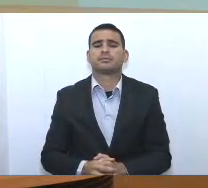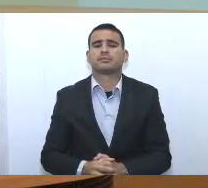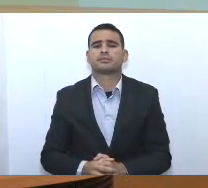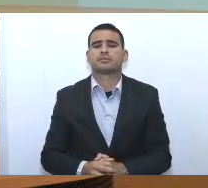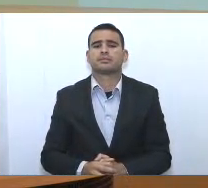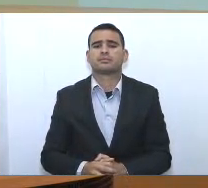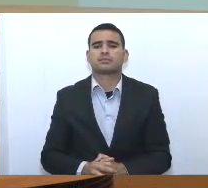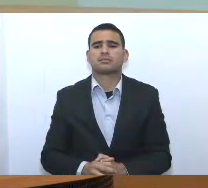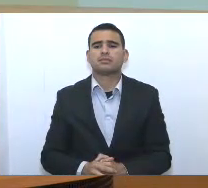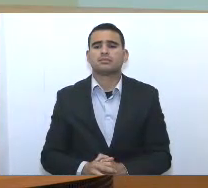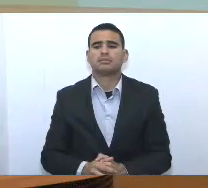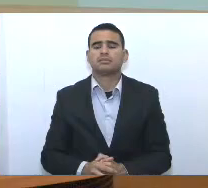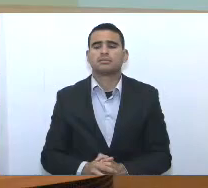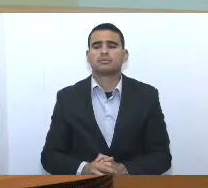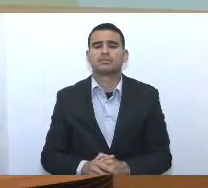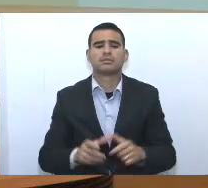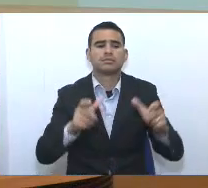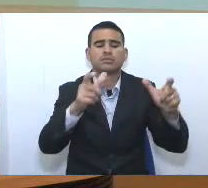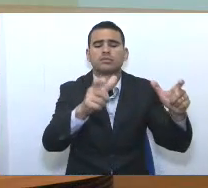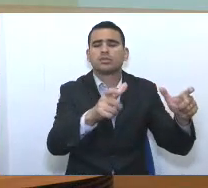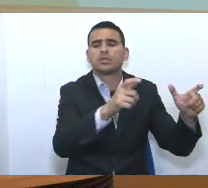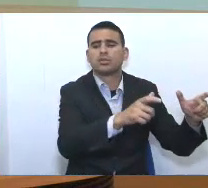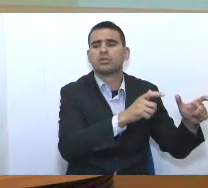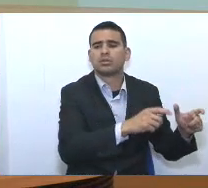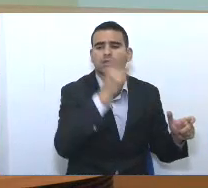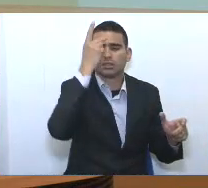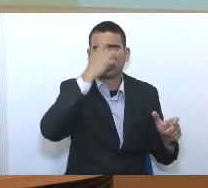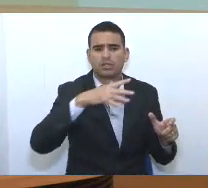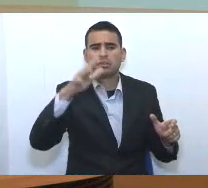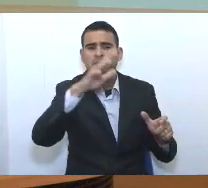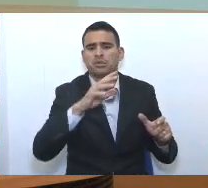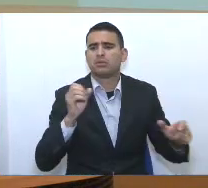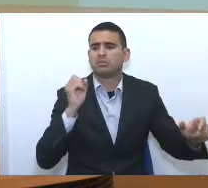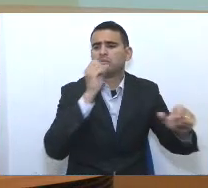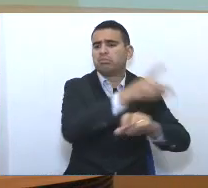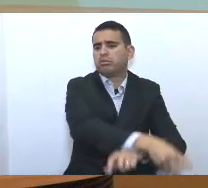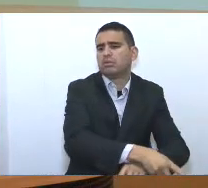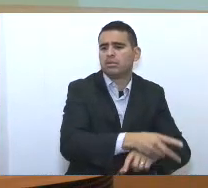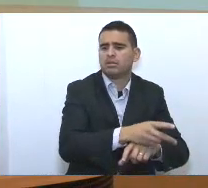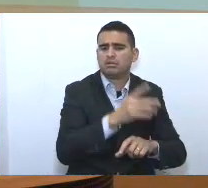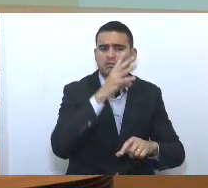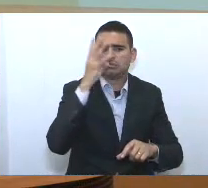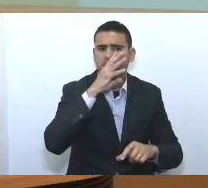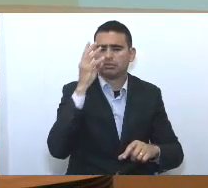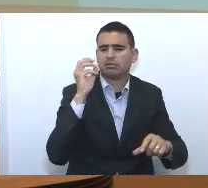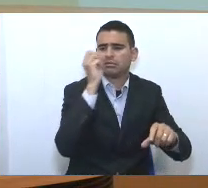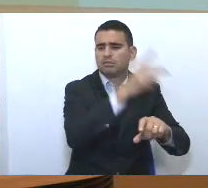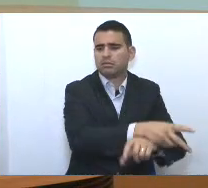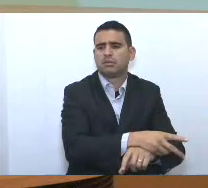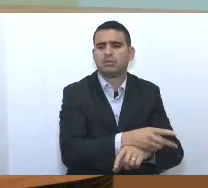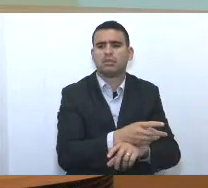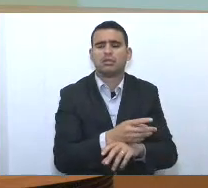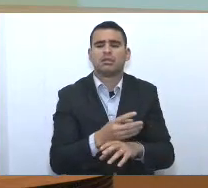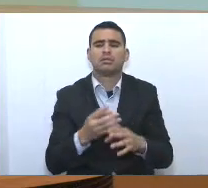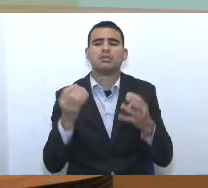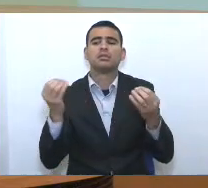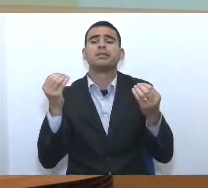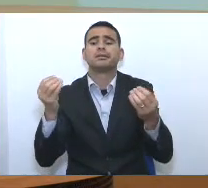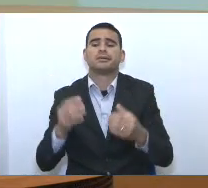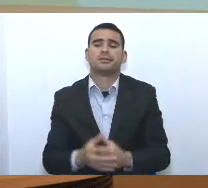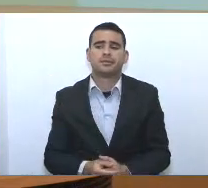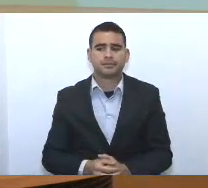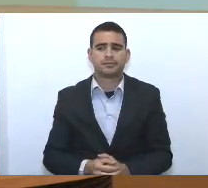antecederam, sobre as áreas de invasão. Nós temos lá o Jardim Santa Edviges, que o processo já vem rolando há bastante tempo,